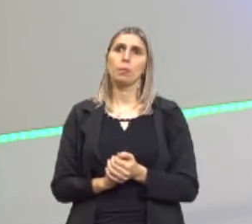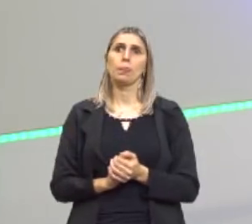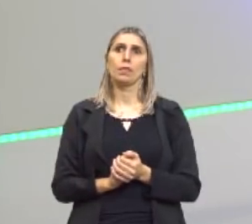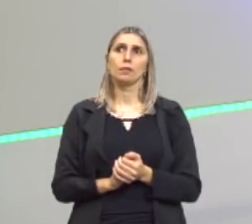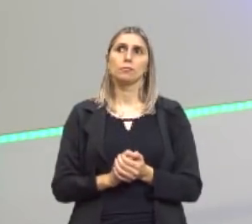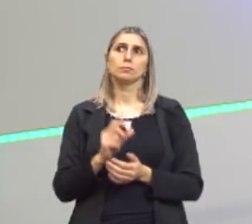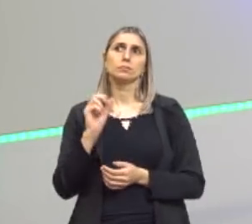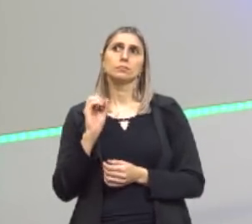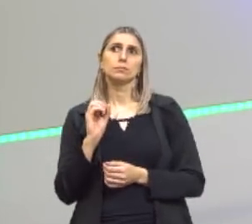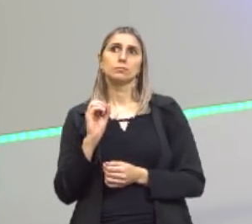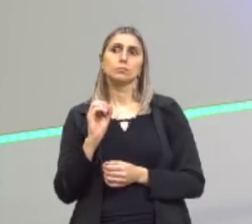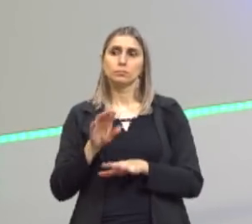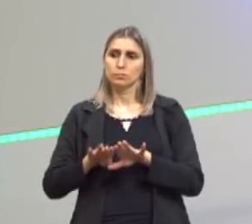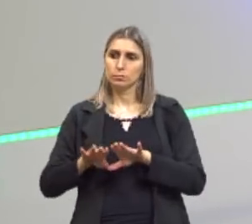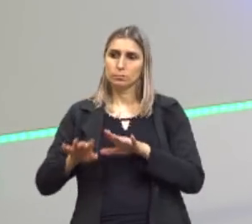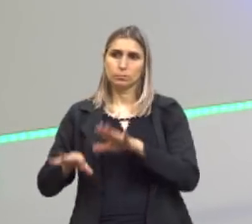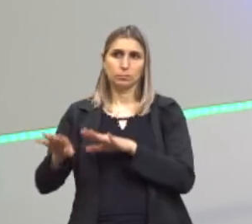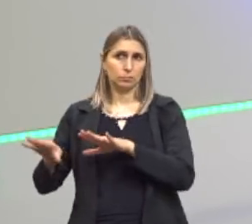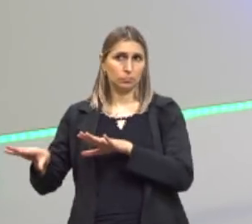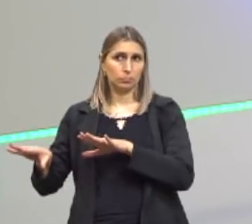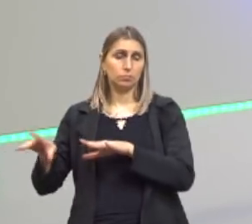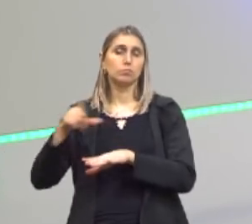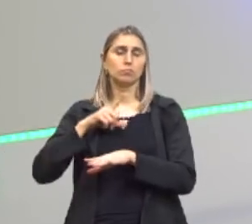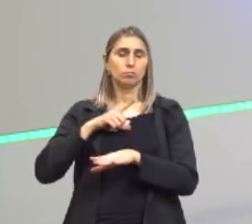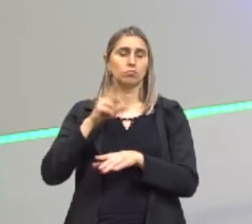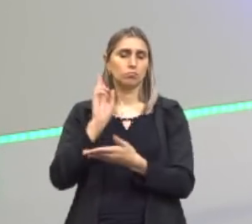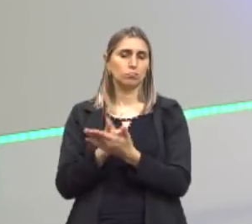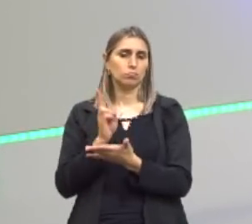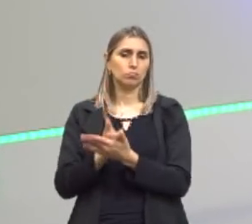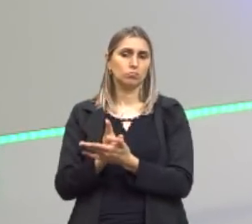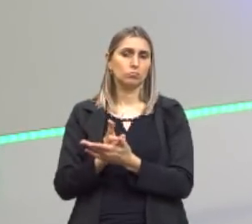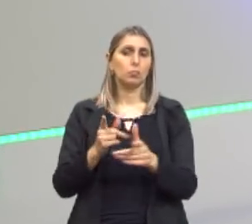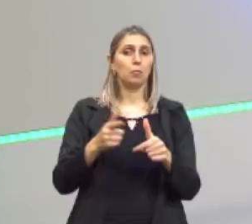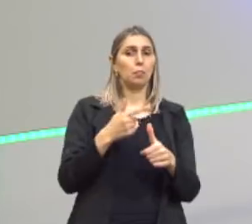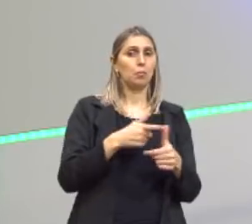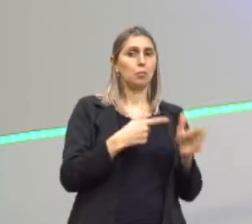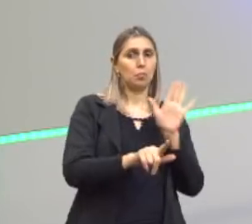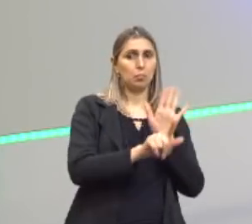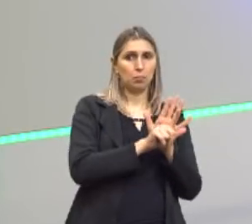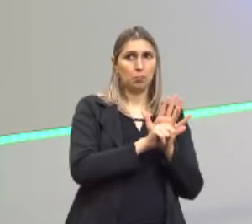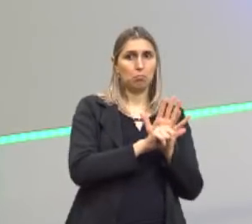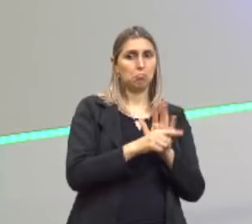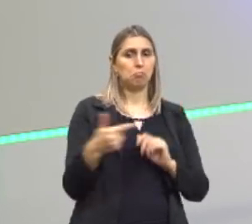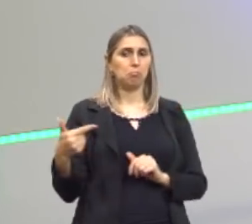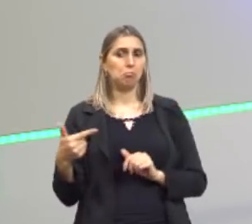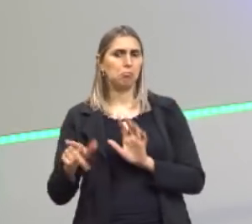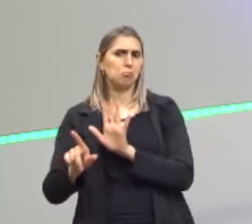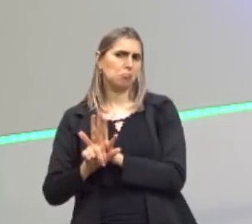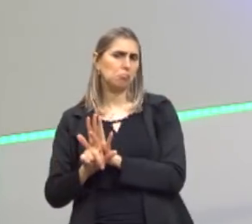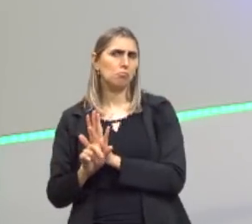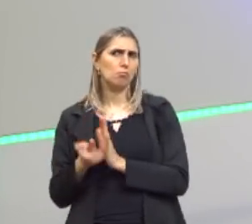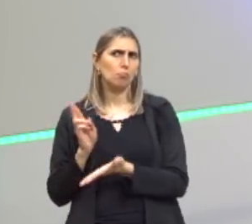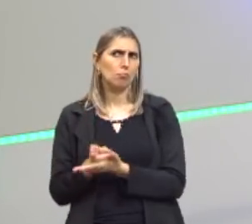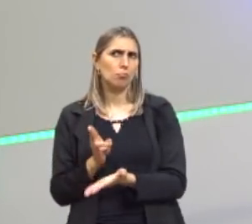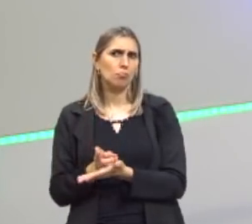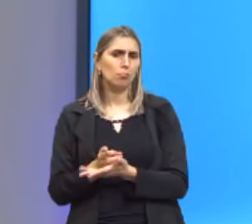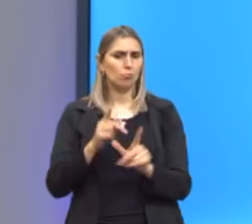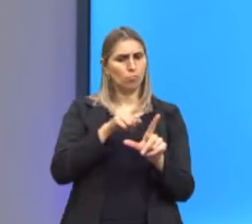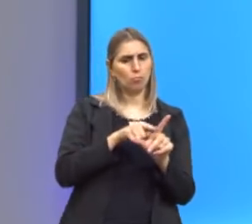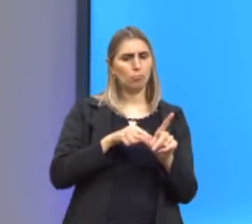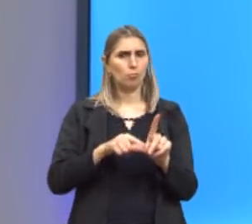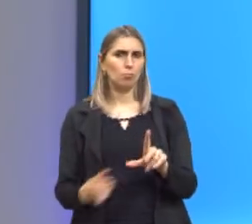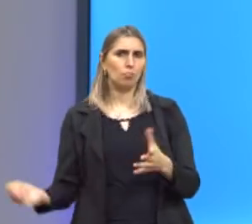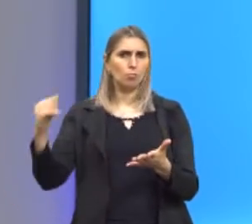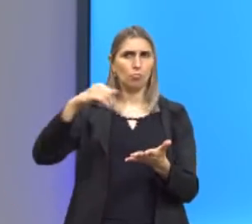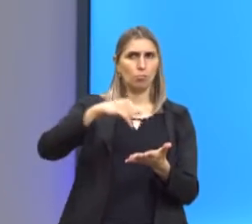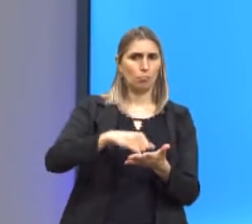de superfície, vai se manter a primeira lei. E a segunda lei vai se manter? O ângulo